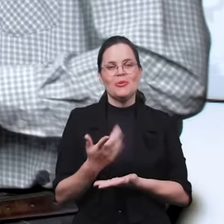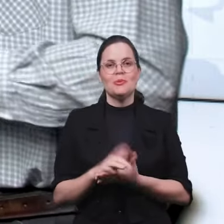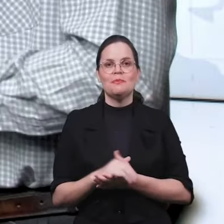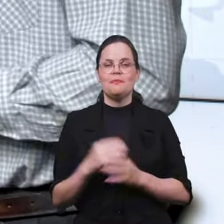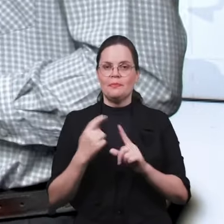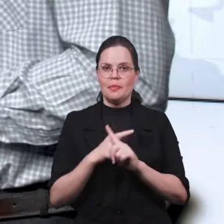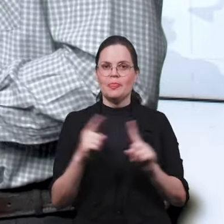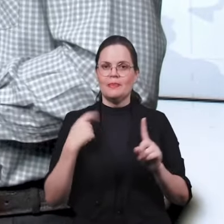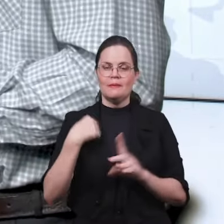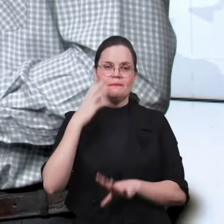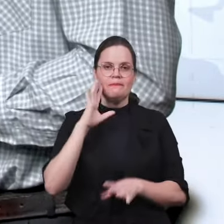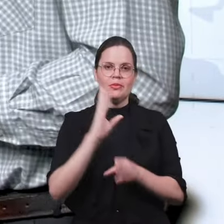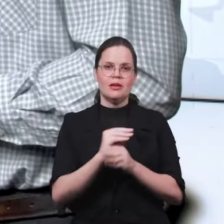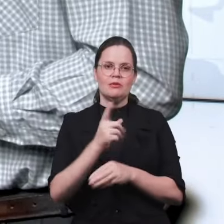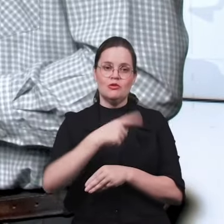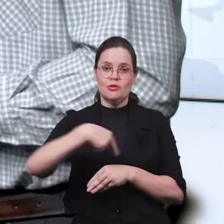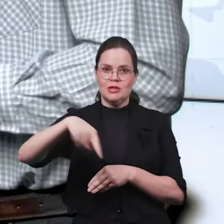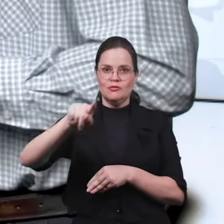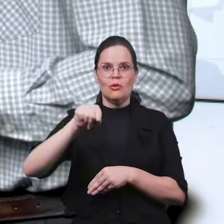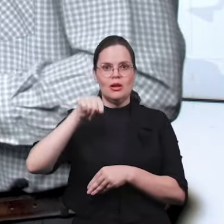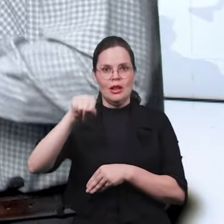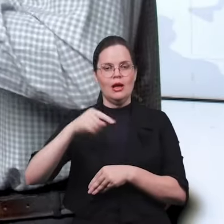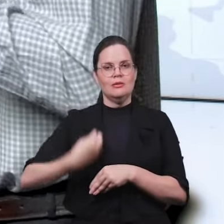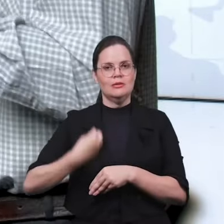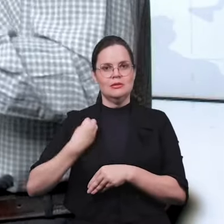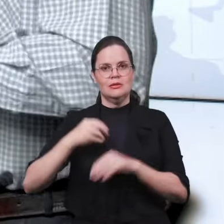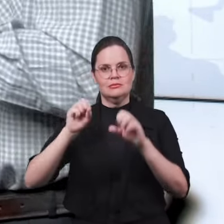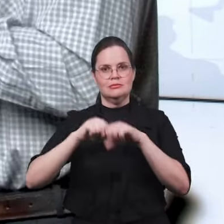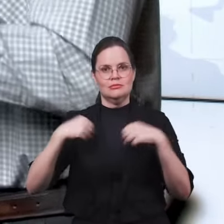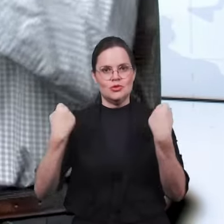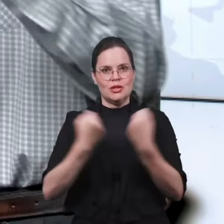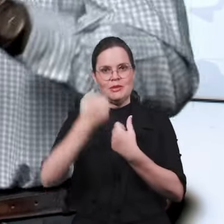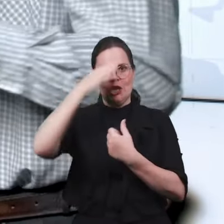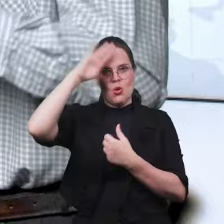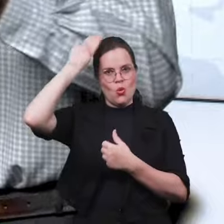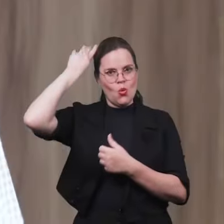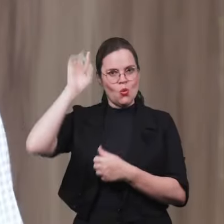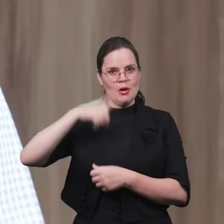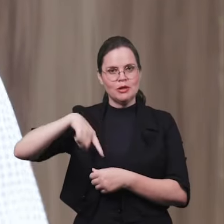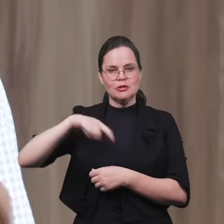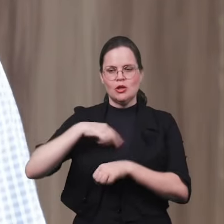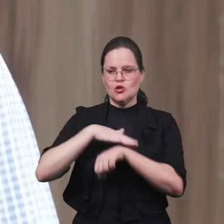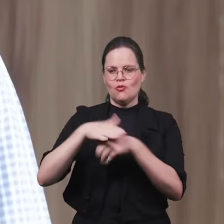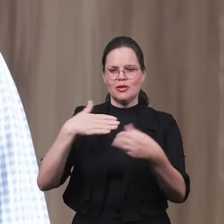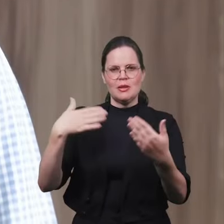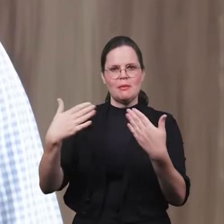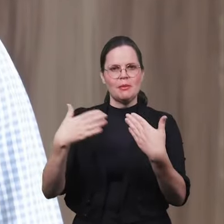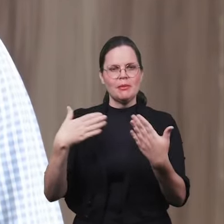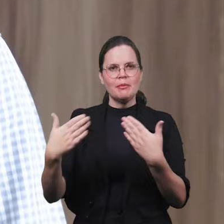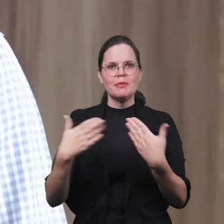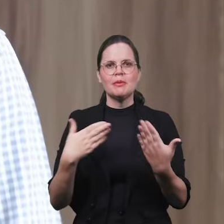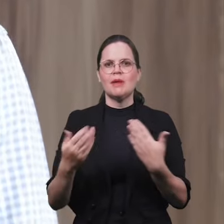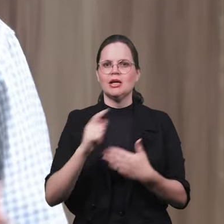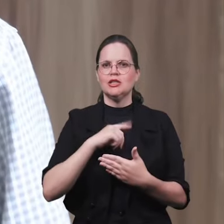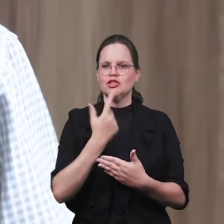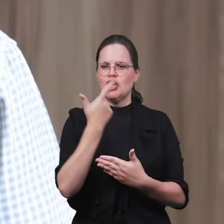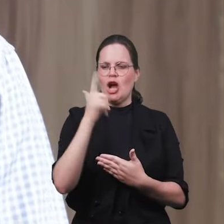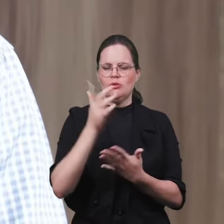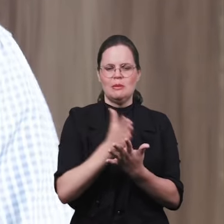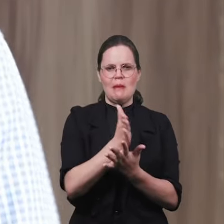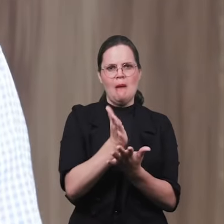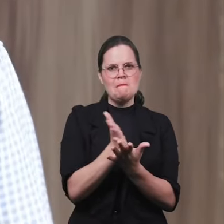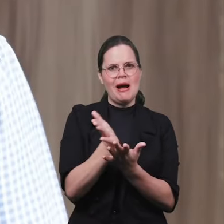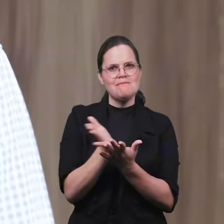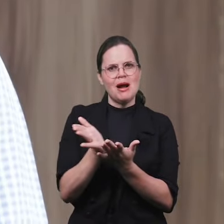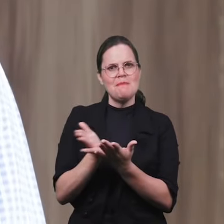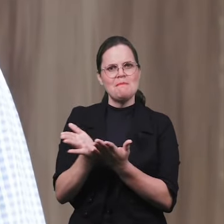mas sabemos que quando vocês foram lá em Cuba e estivemos conversando e que haviam